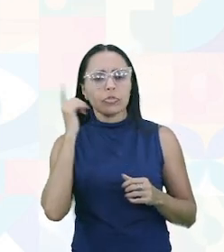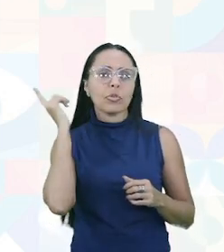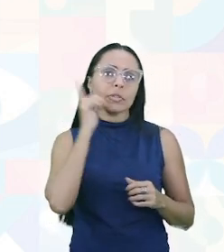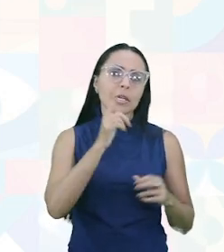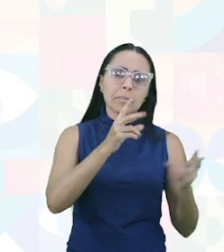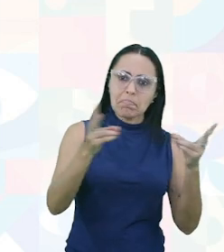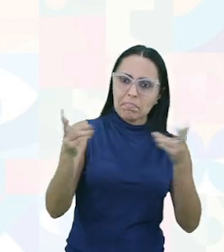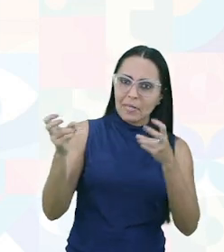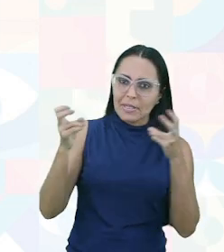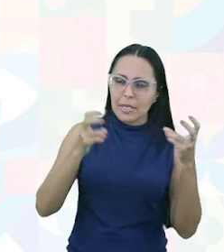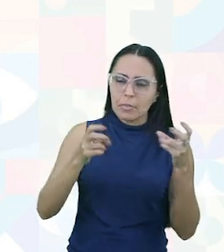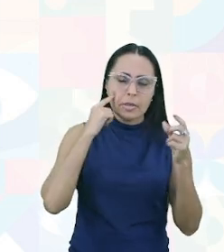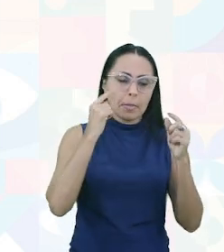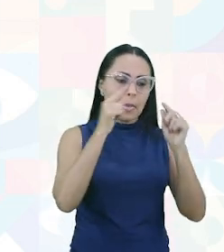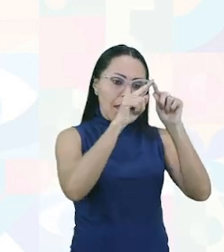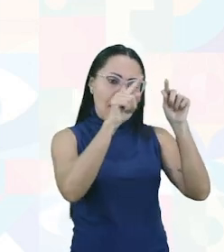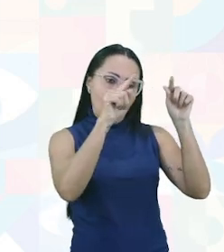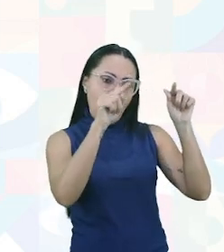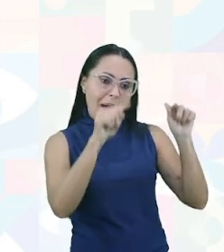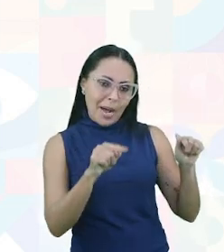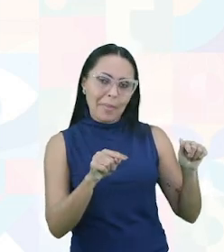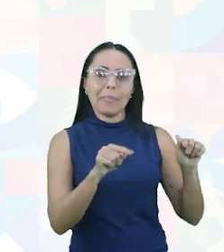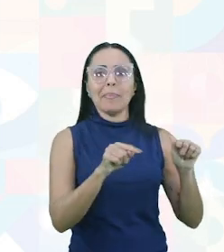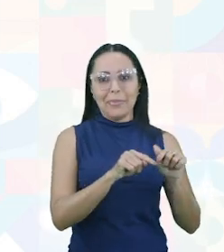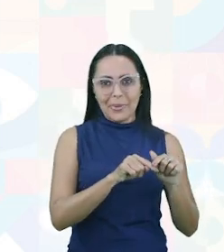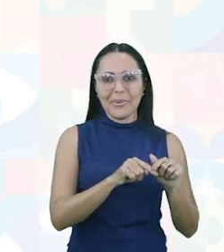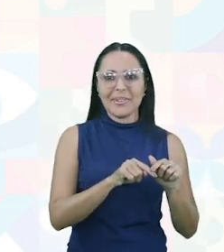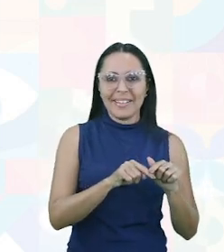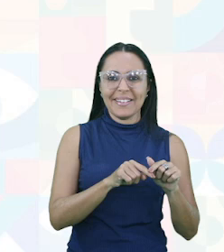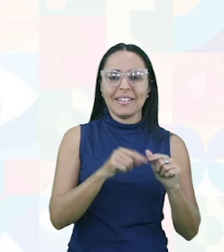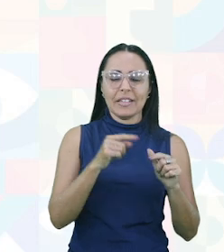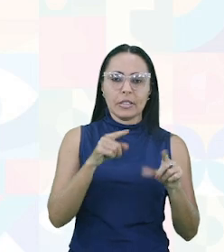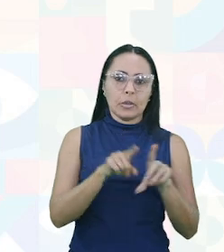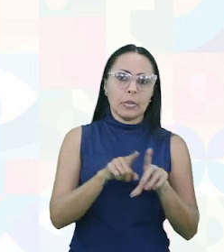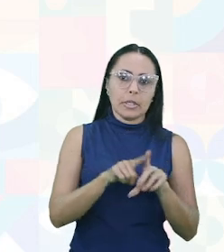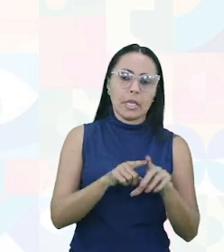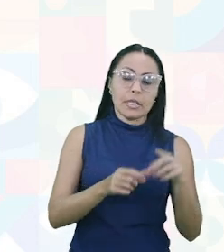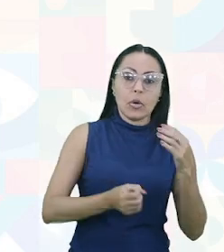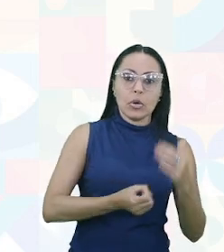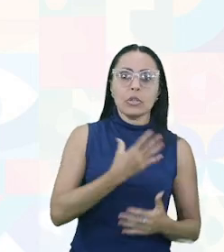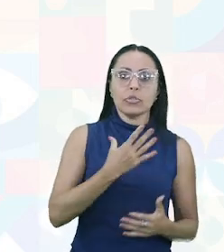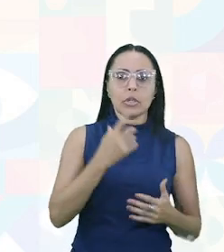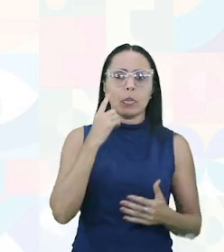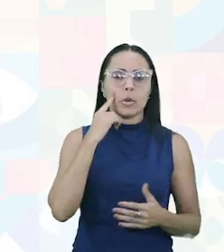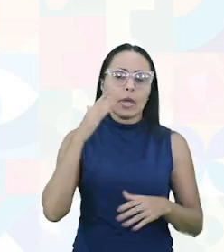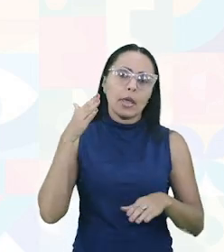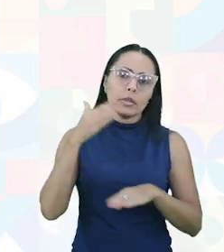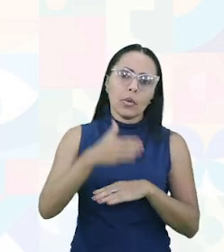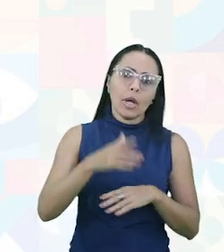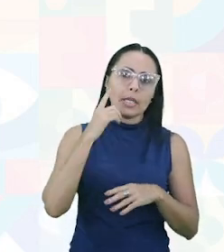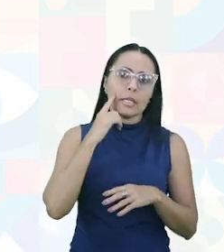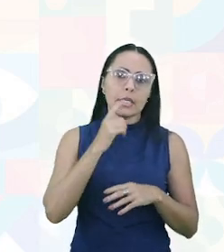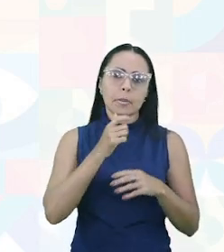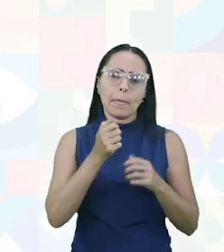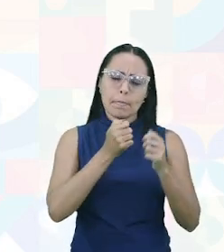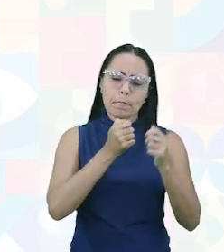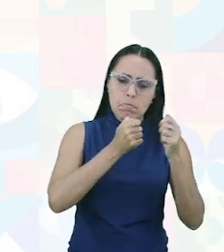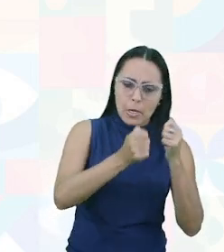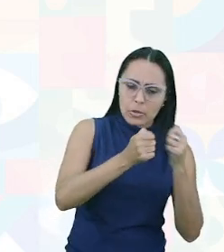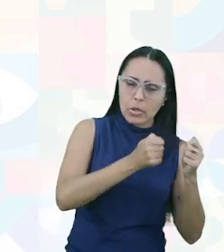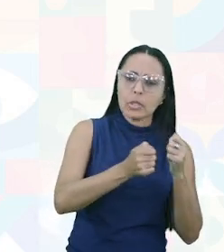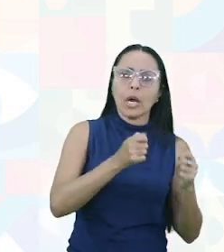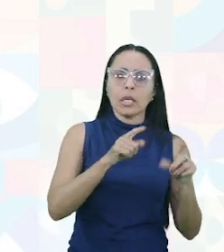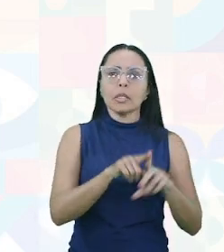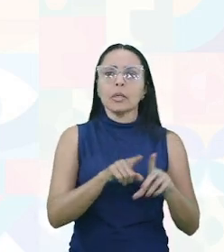a borda só a borda da matriz, porque o vácuo realmente entrou ali para pressionar